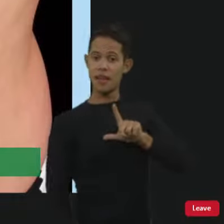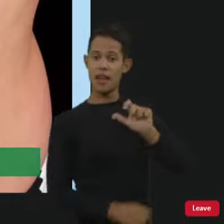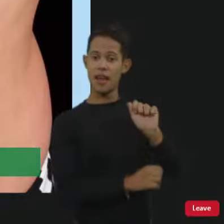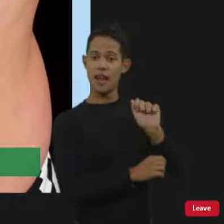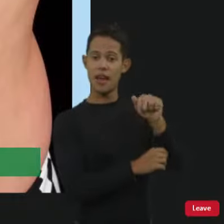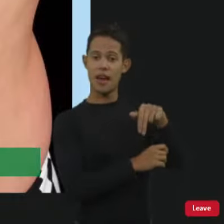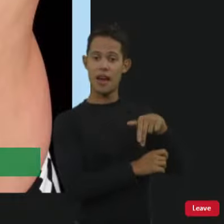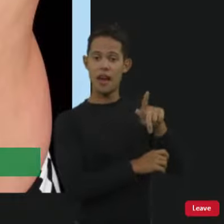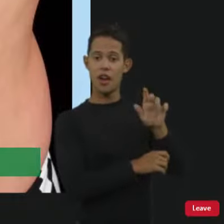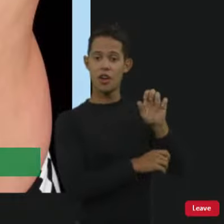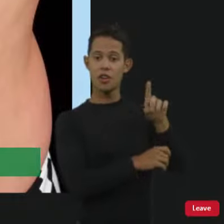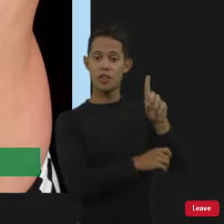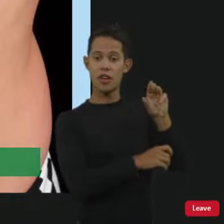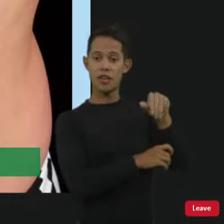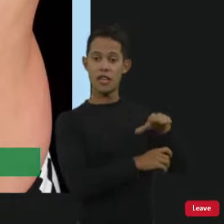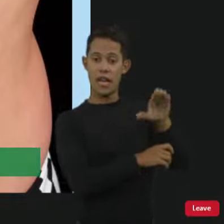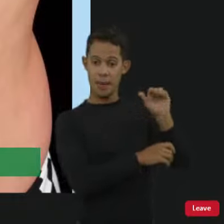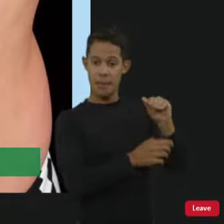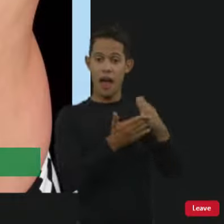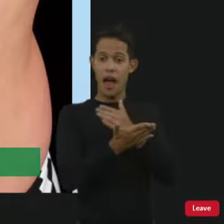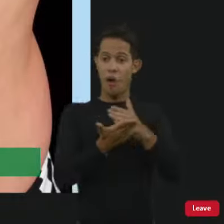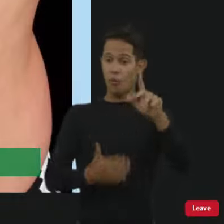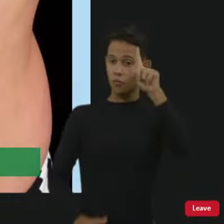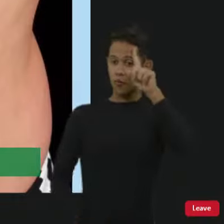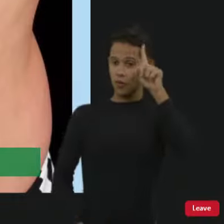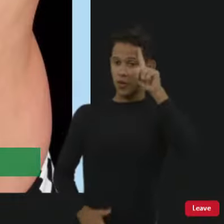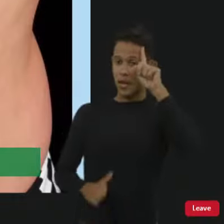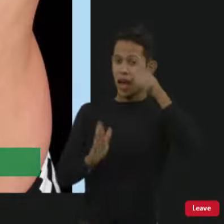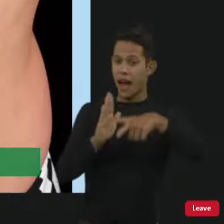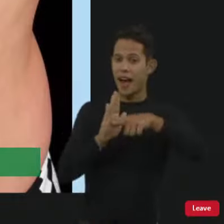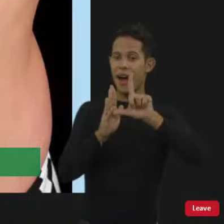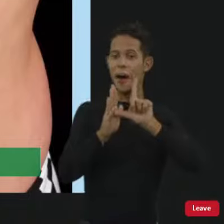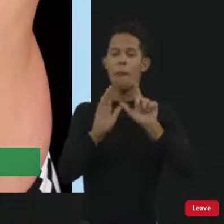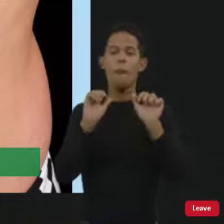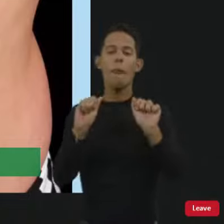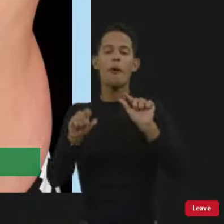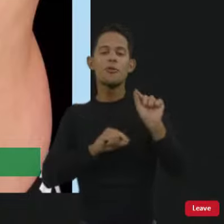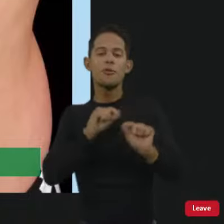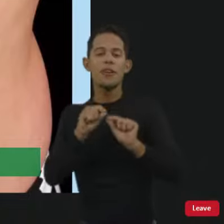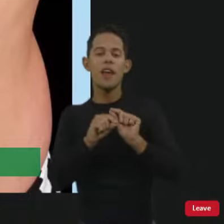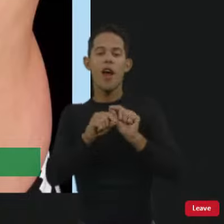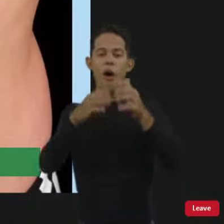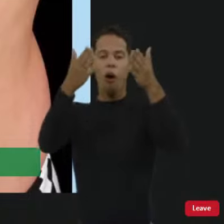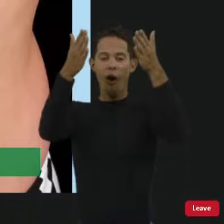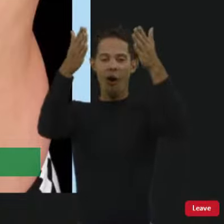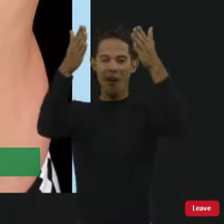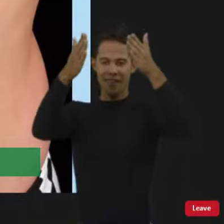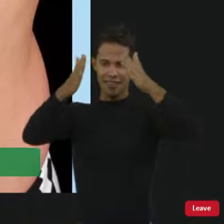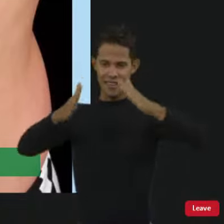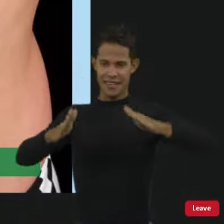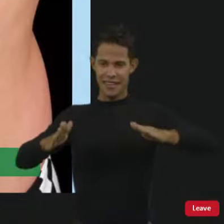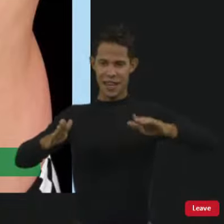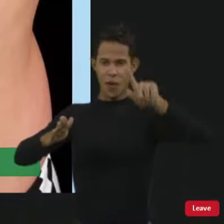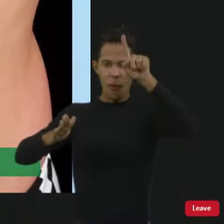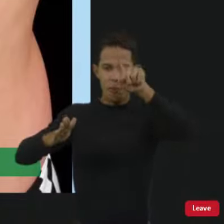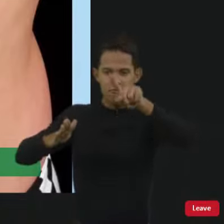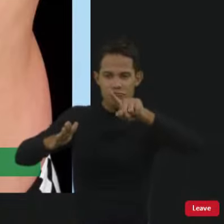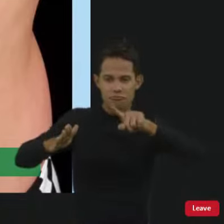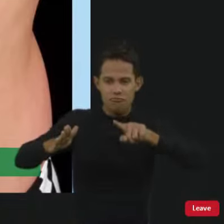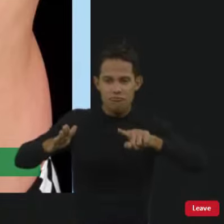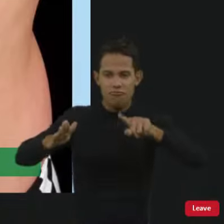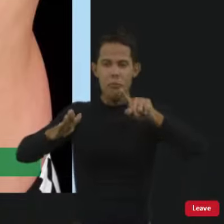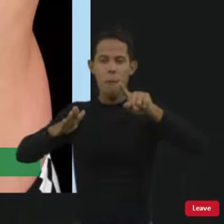dia antes, alguns dias antes, ter esse desenhinho, assim, essa redezinha que se forma na pele, né? São umas